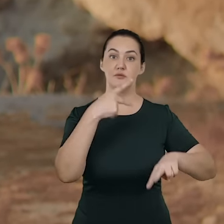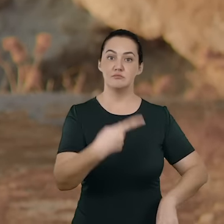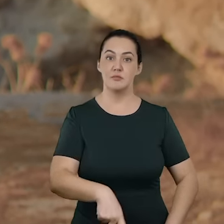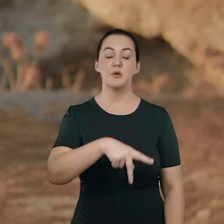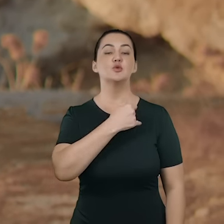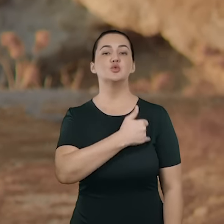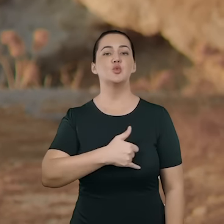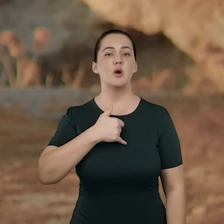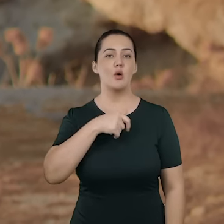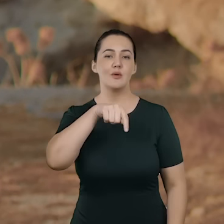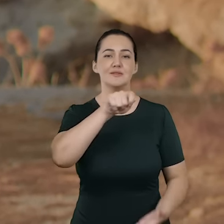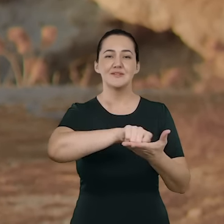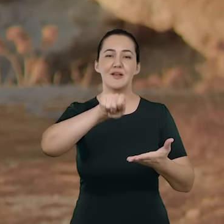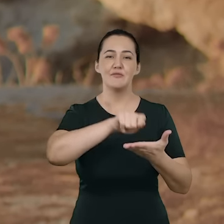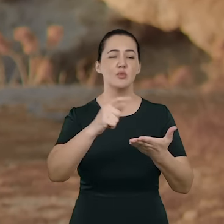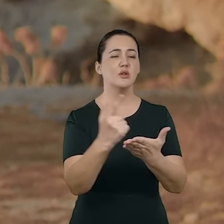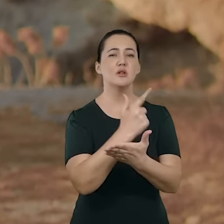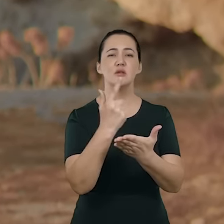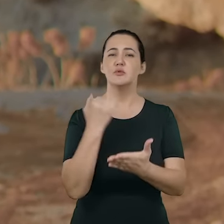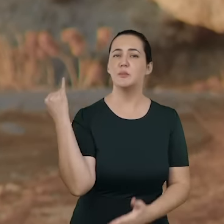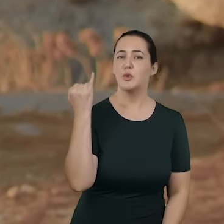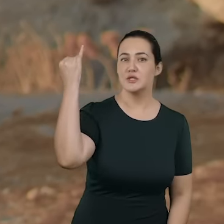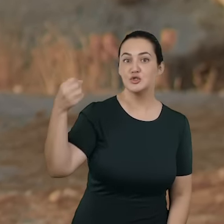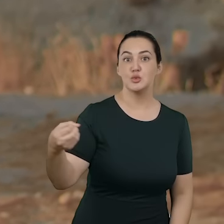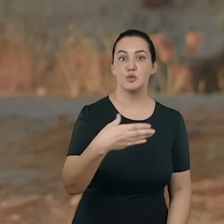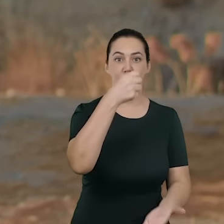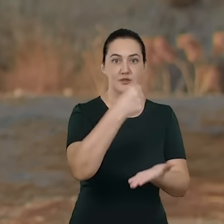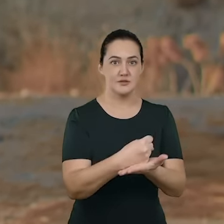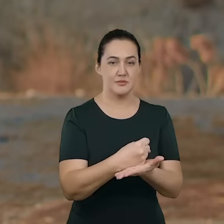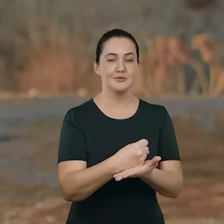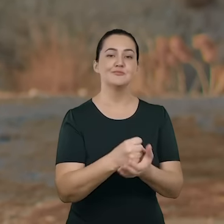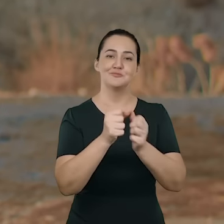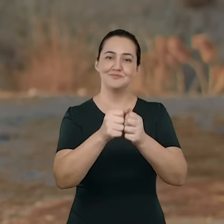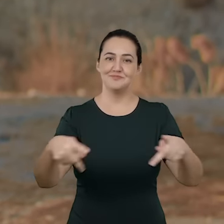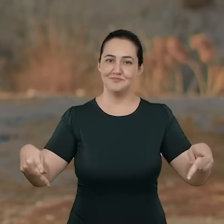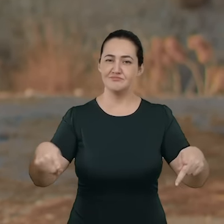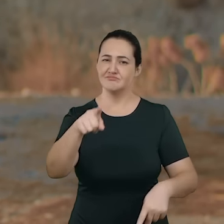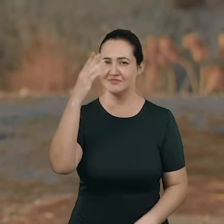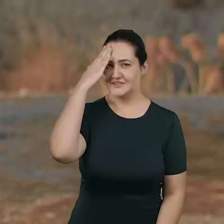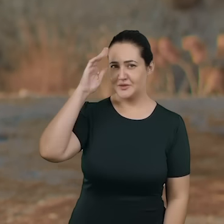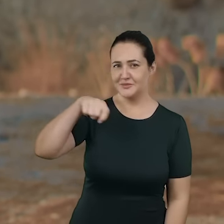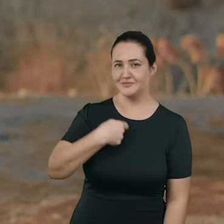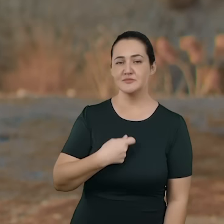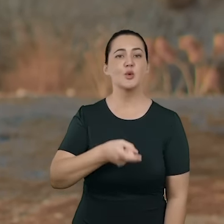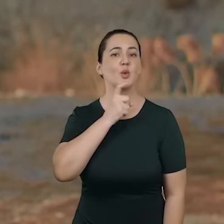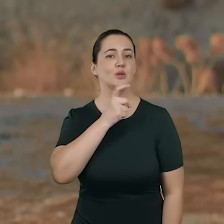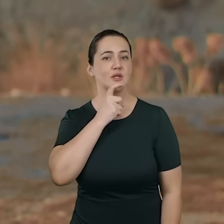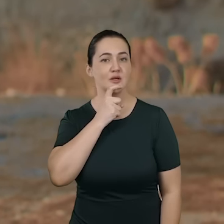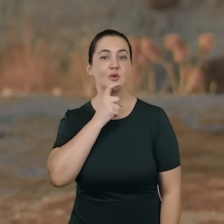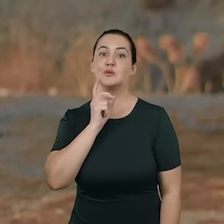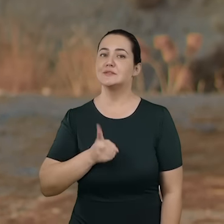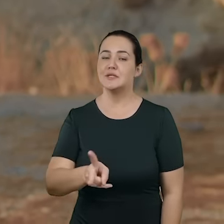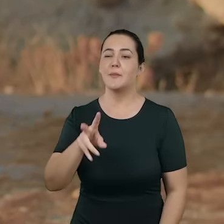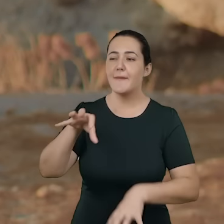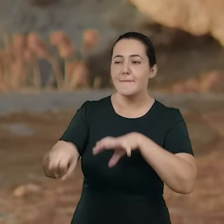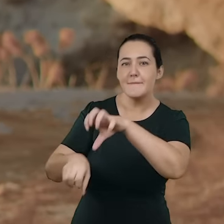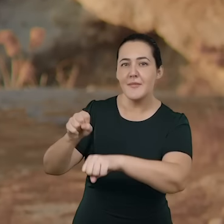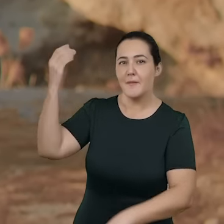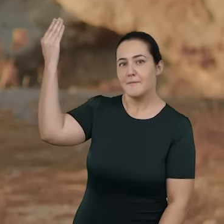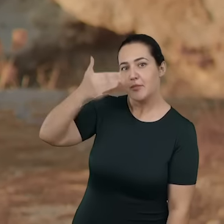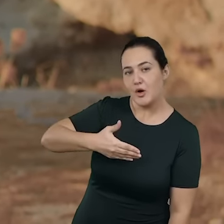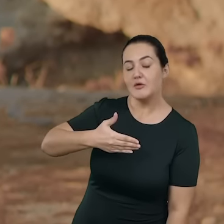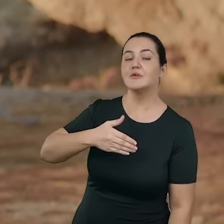ele escreveu um dos livros mais importantes do Novo Testamento, o Apocalipse. Você sabe, eu sou Rodrigo Silva e continuo sempre em busca de evidências